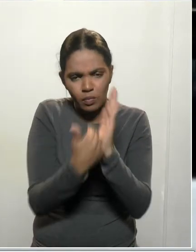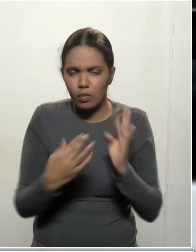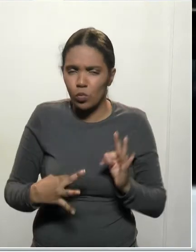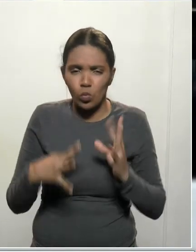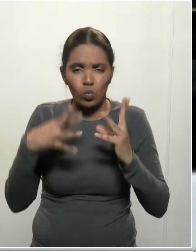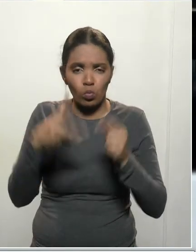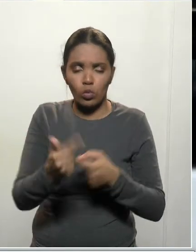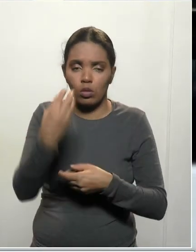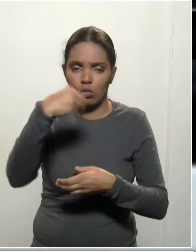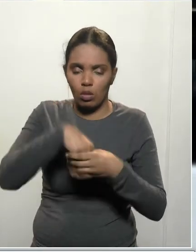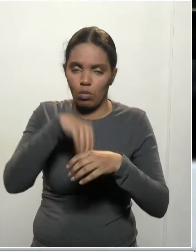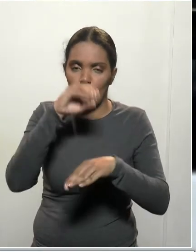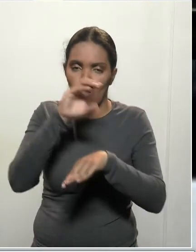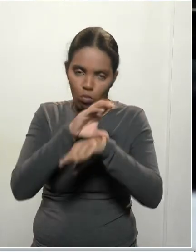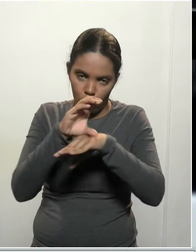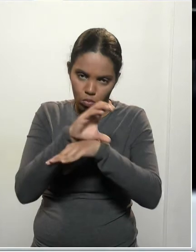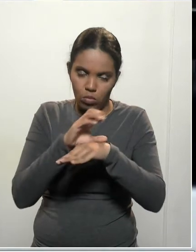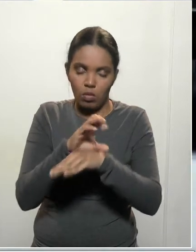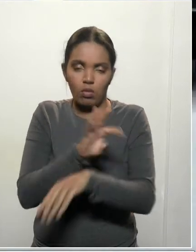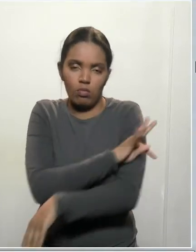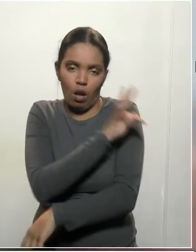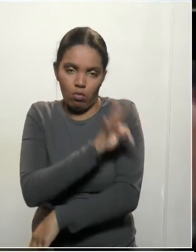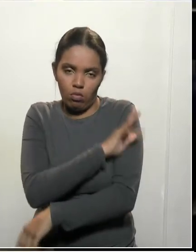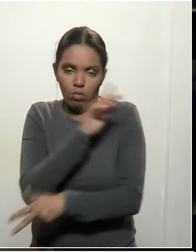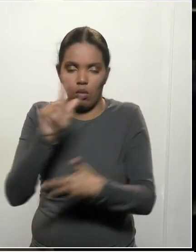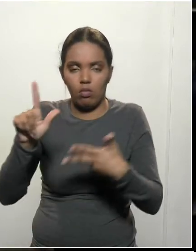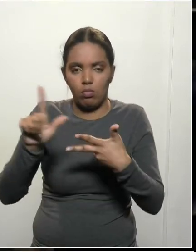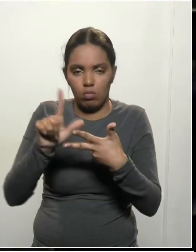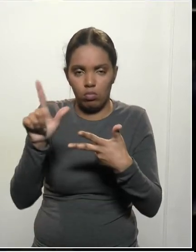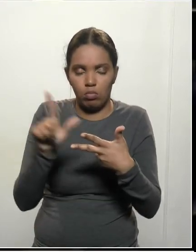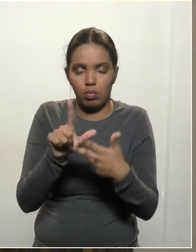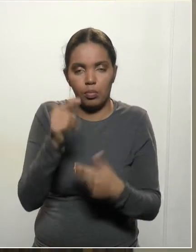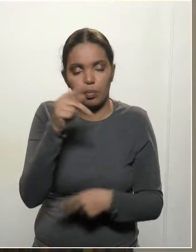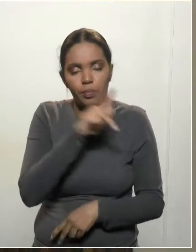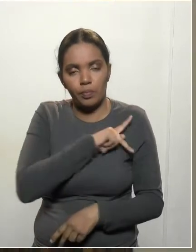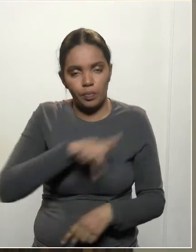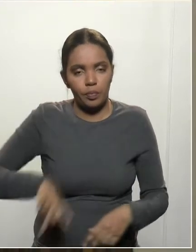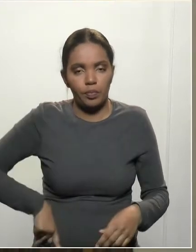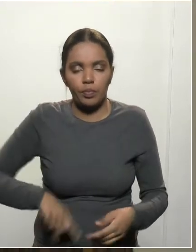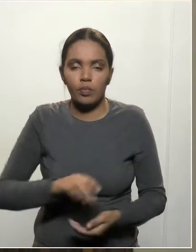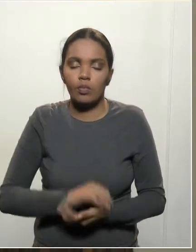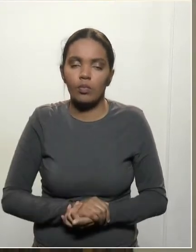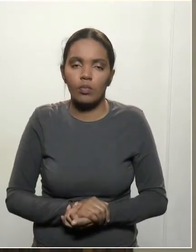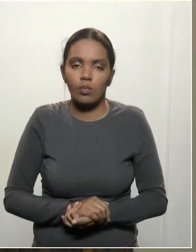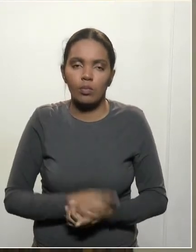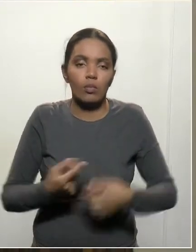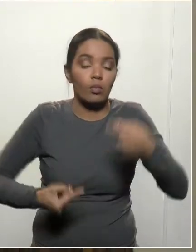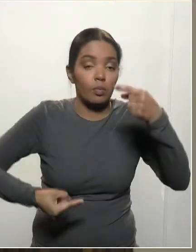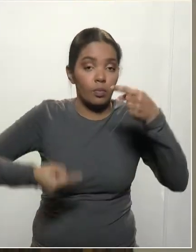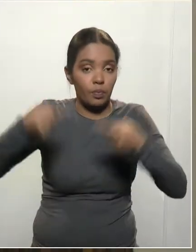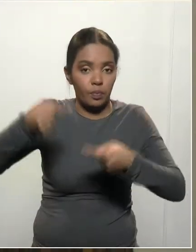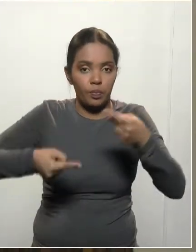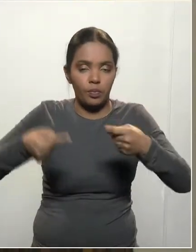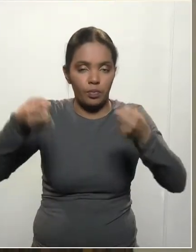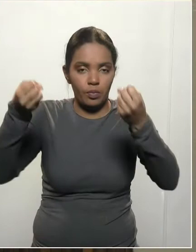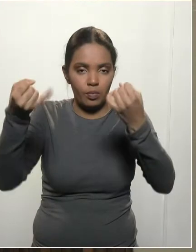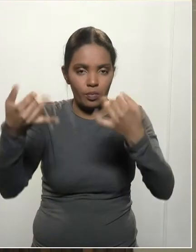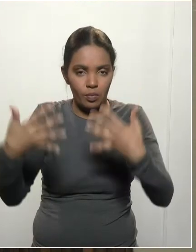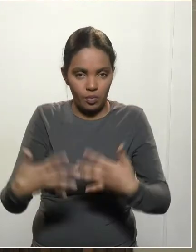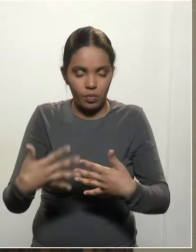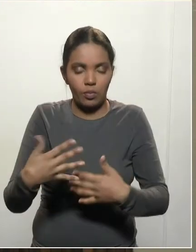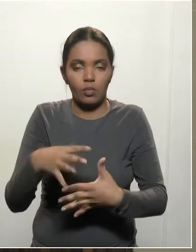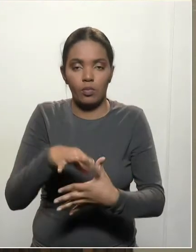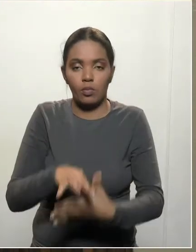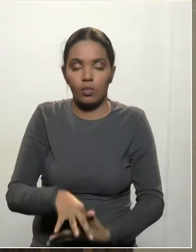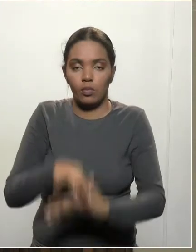constitucionais, legais e de técnica legislativa, senhor presidente. Em discussão, o parecer do deputado líder